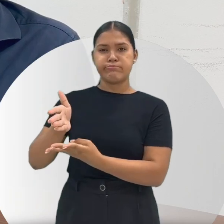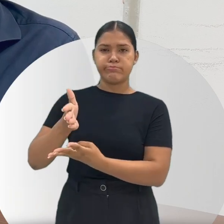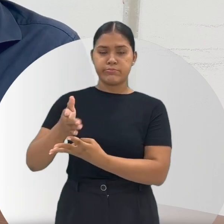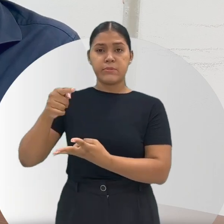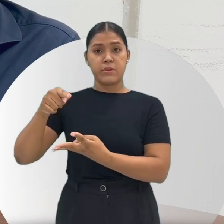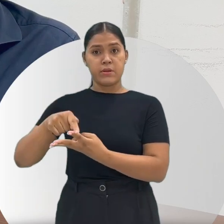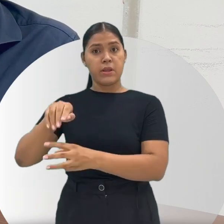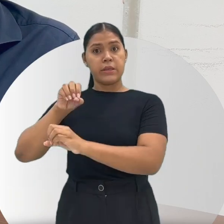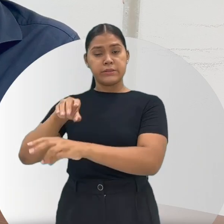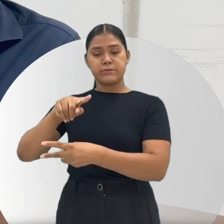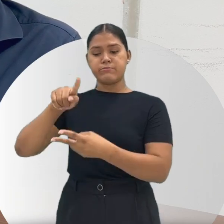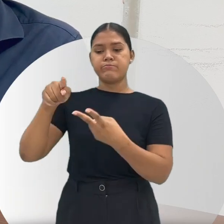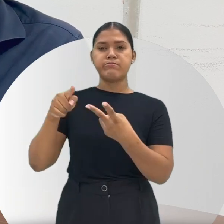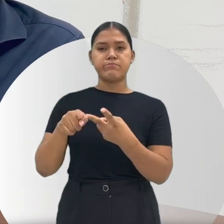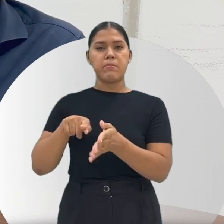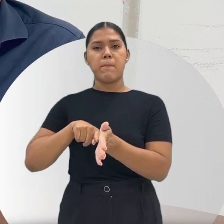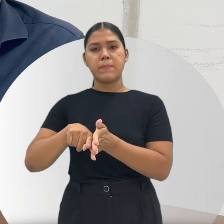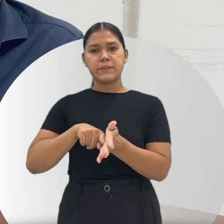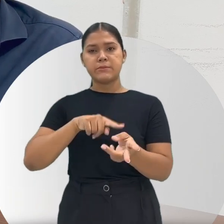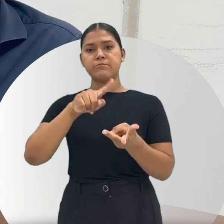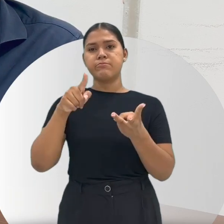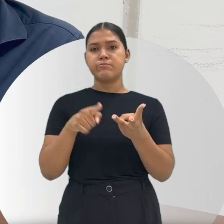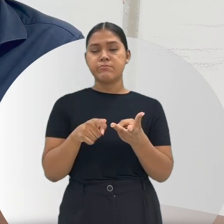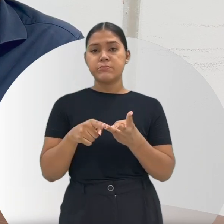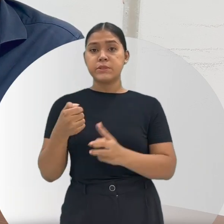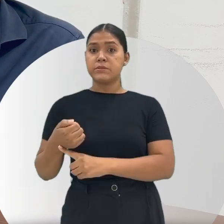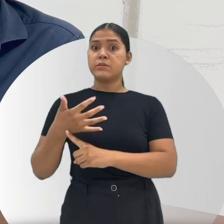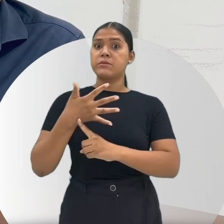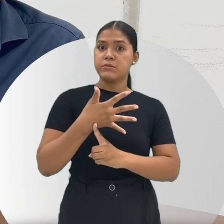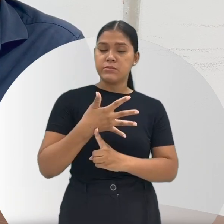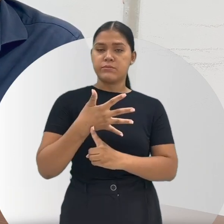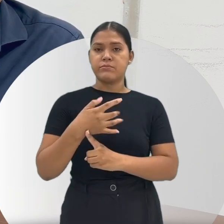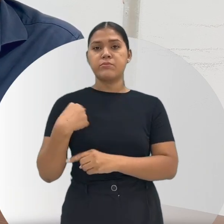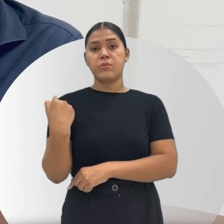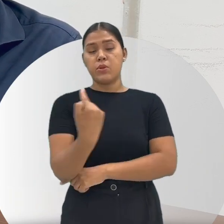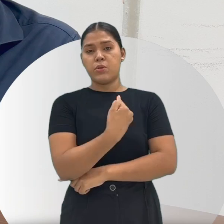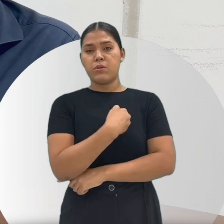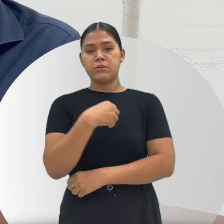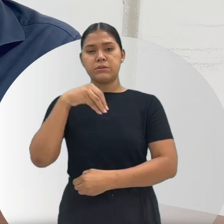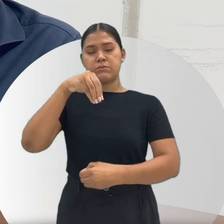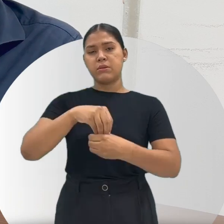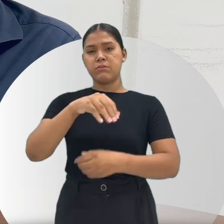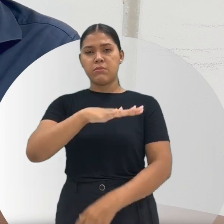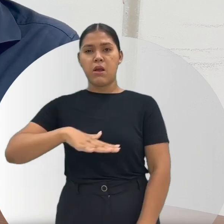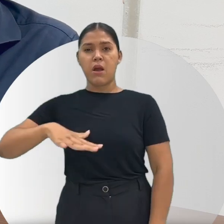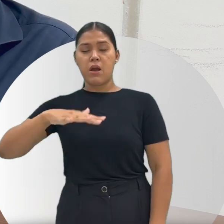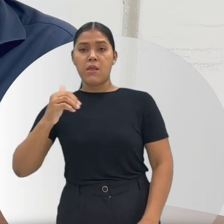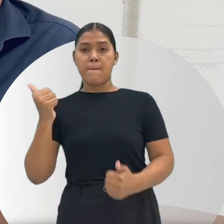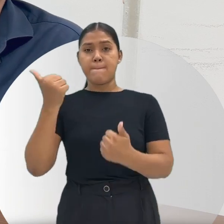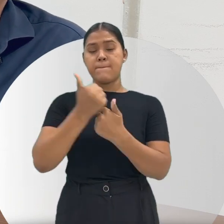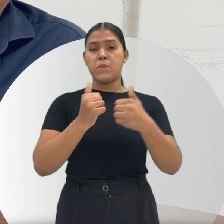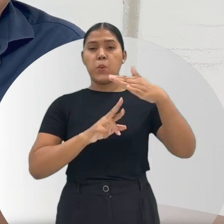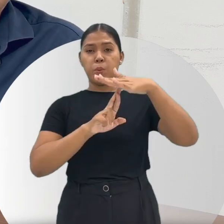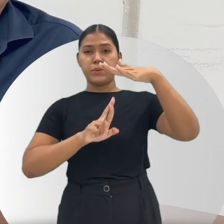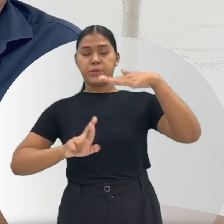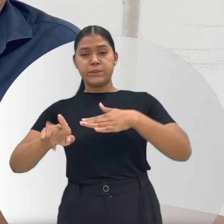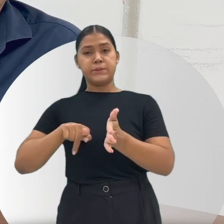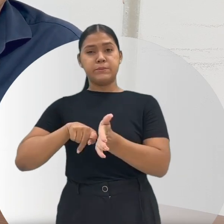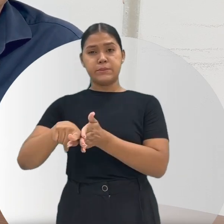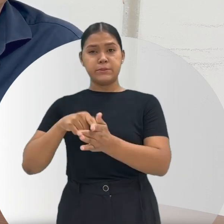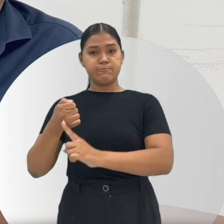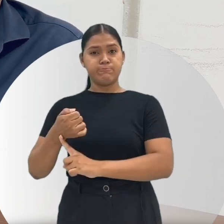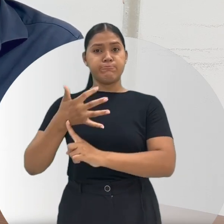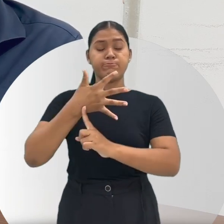extensão de forma conjunta. E então, dentro da Proem, nós estamos buscando meios de fazer com que isso aconteça por meio da assistência